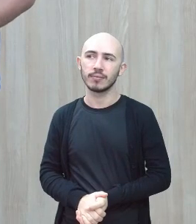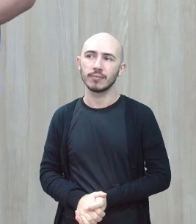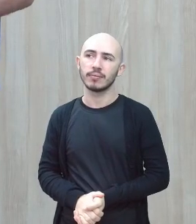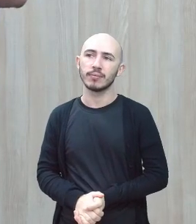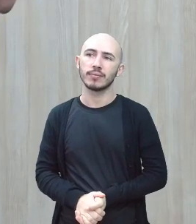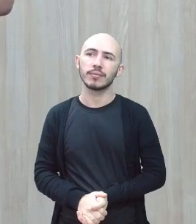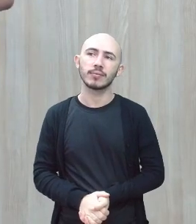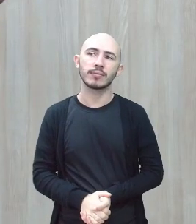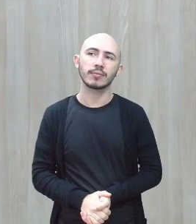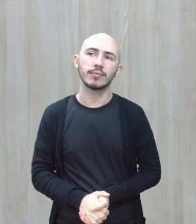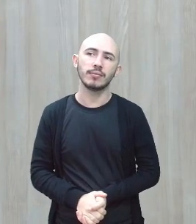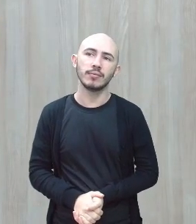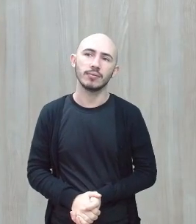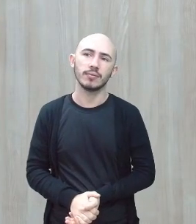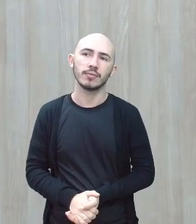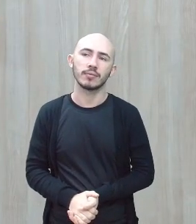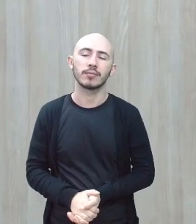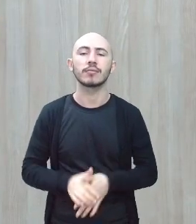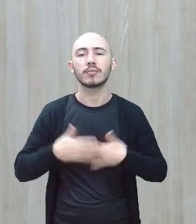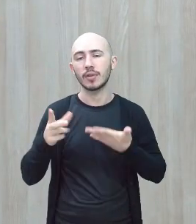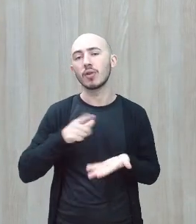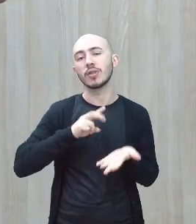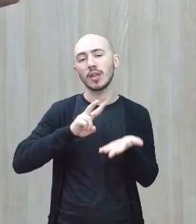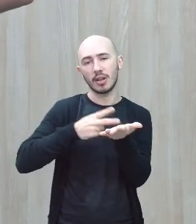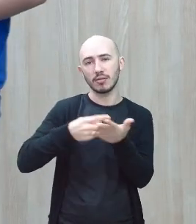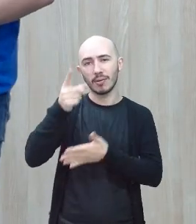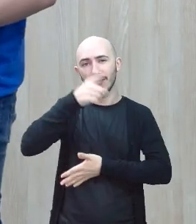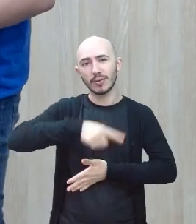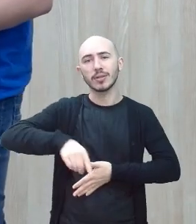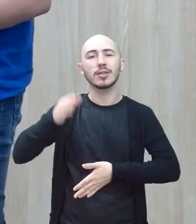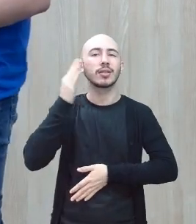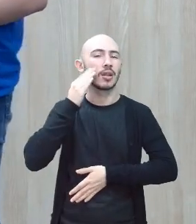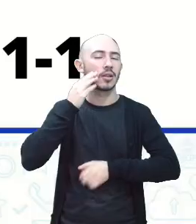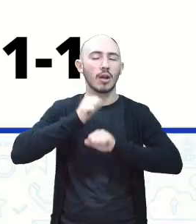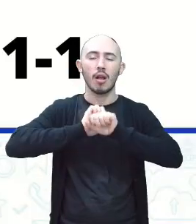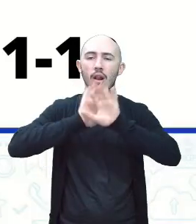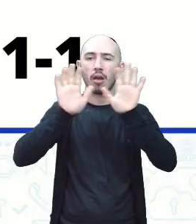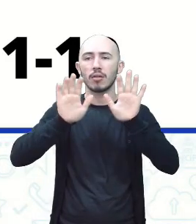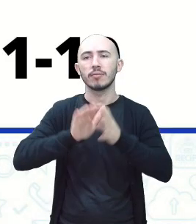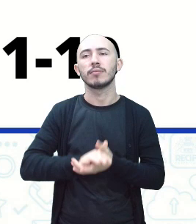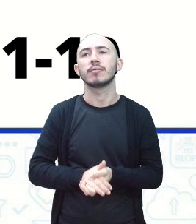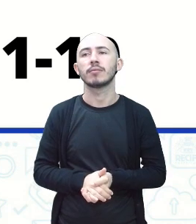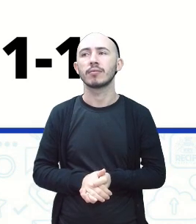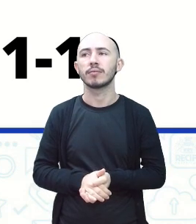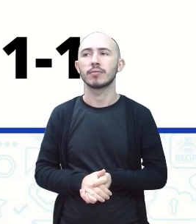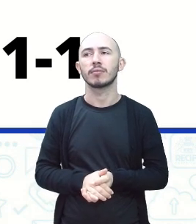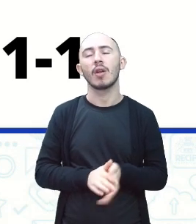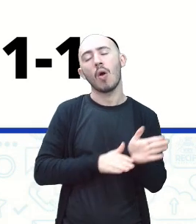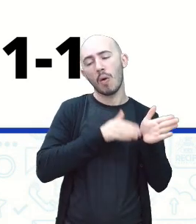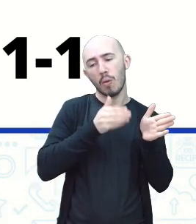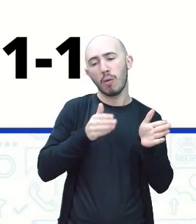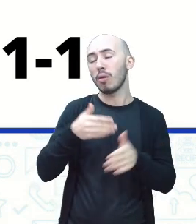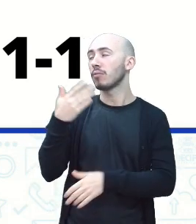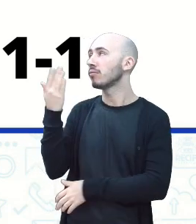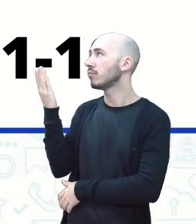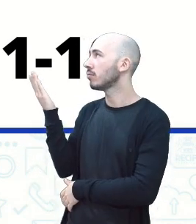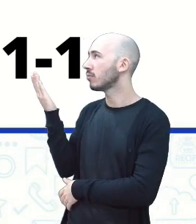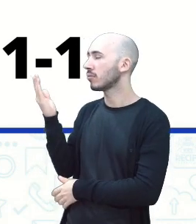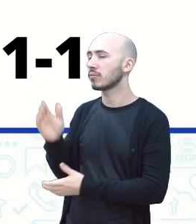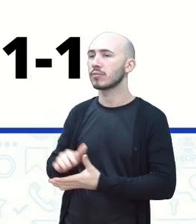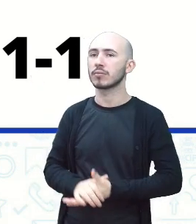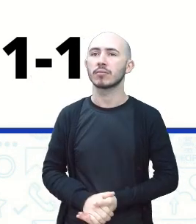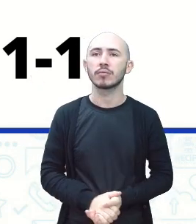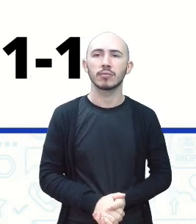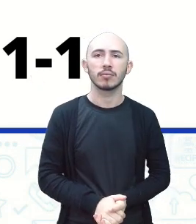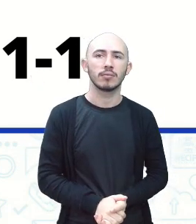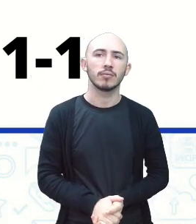falando isso. Então eu coloquei a tradução de baixo para ficar mais confortável para vocês, tá certo? A gente vai adiantar algumas coisas, mas só para vocês terem a noção.